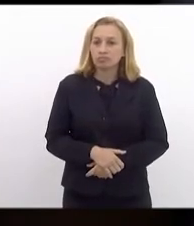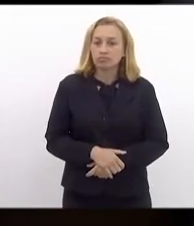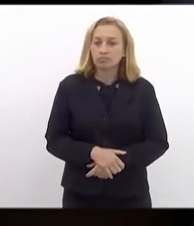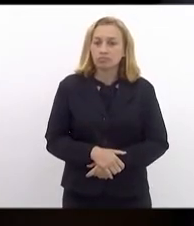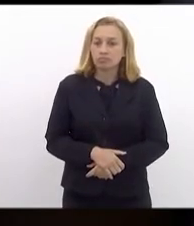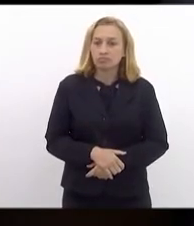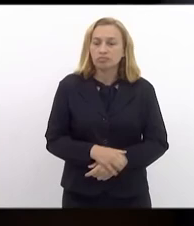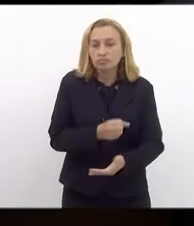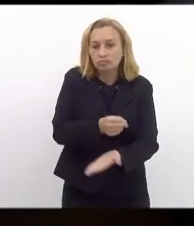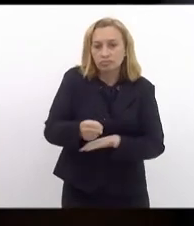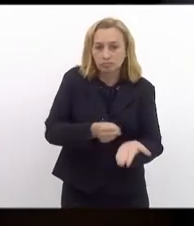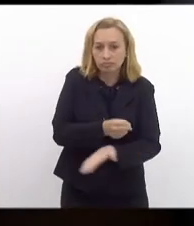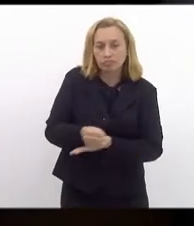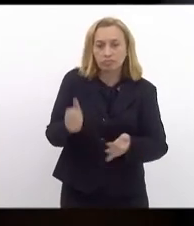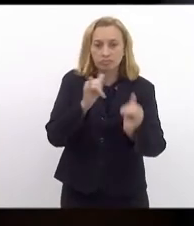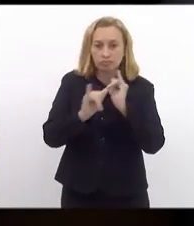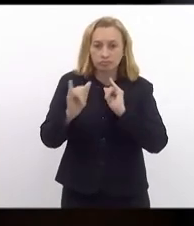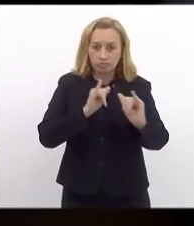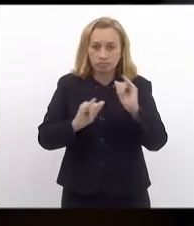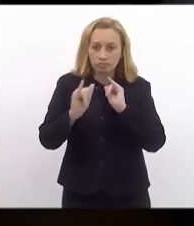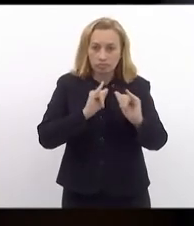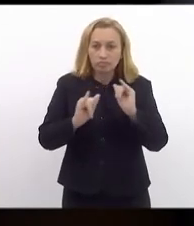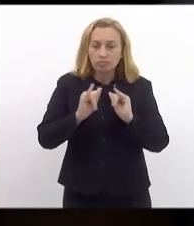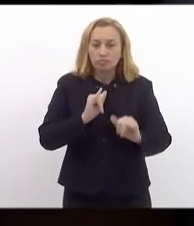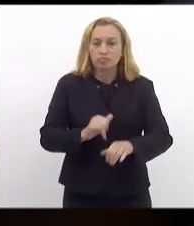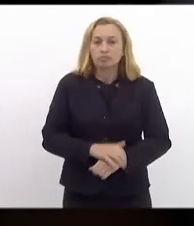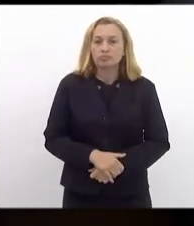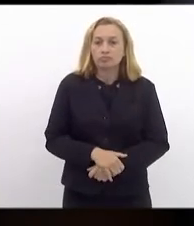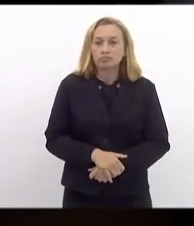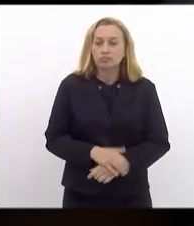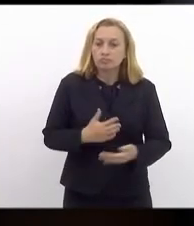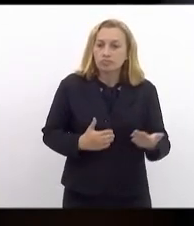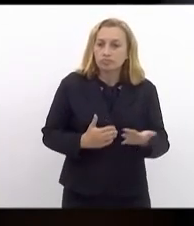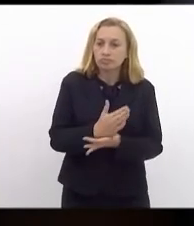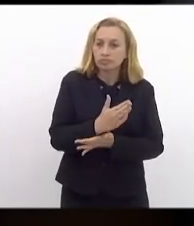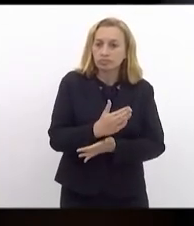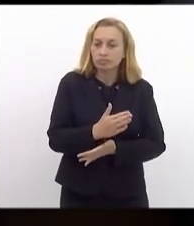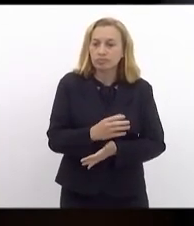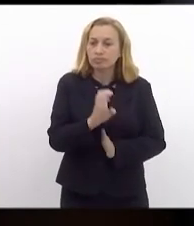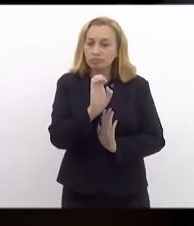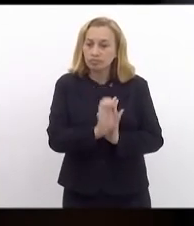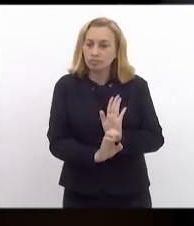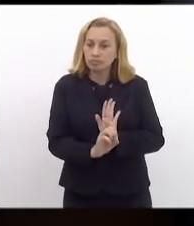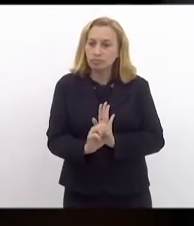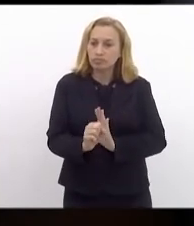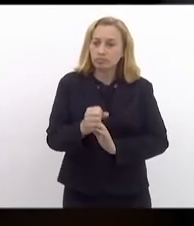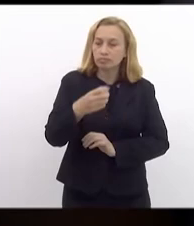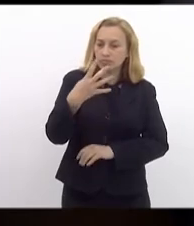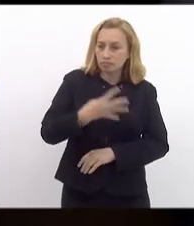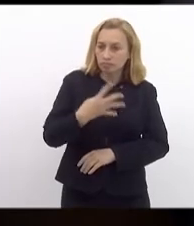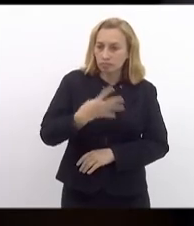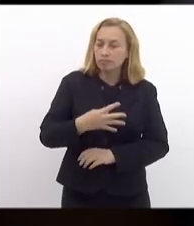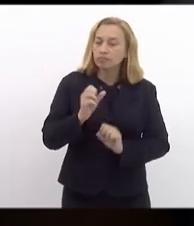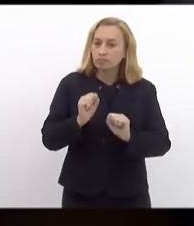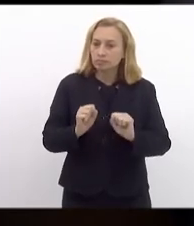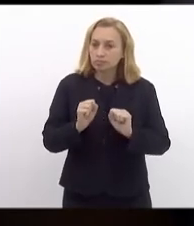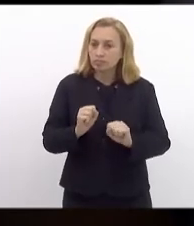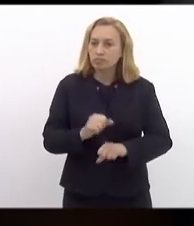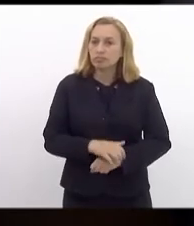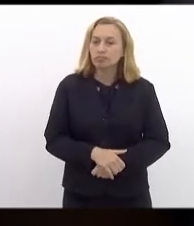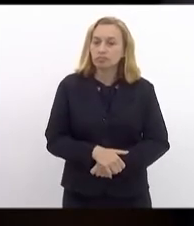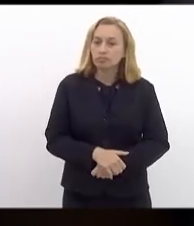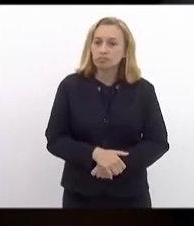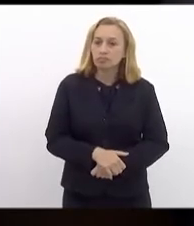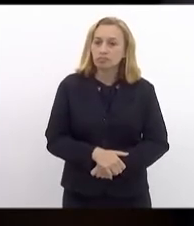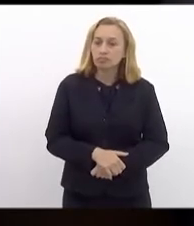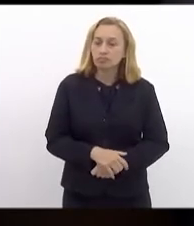boa base de dados de forma que a aprovação dessa emenda aditiva quatro ela pode trazer uma